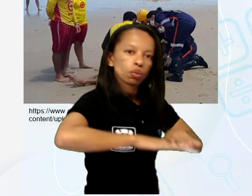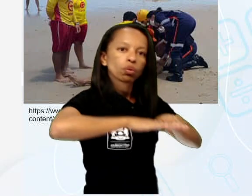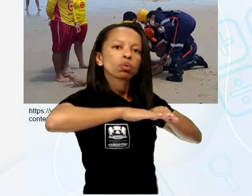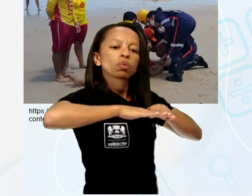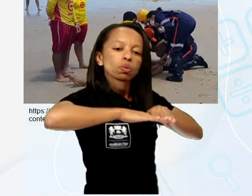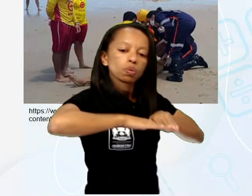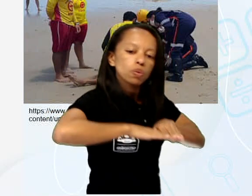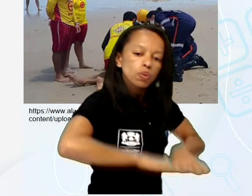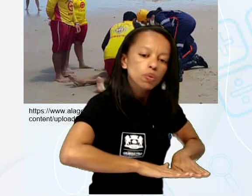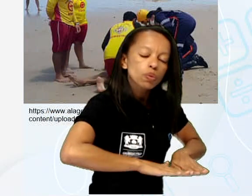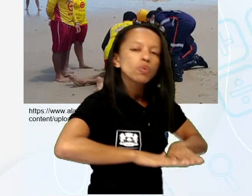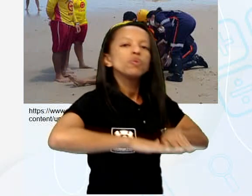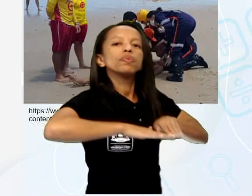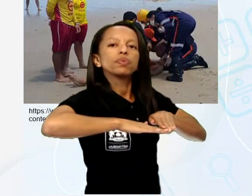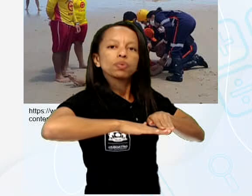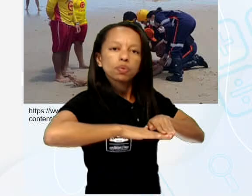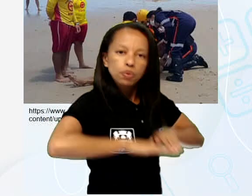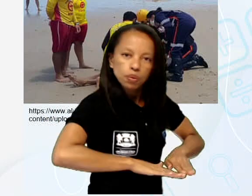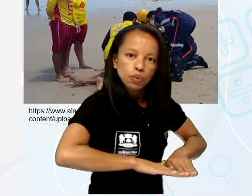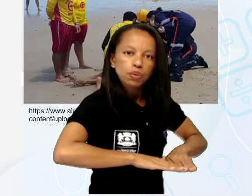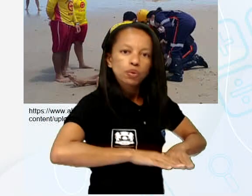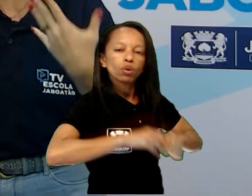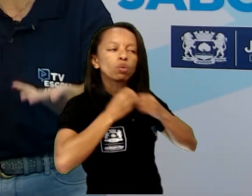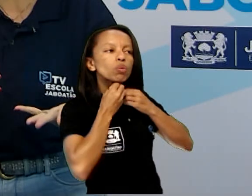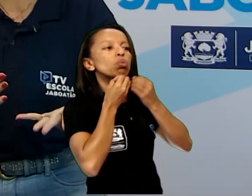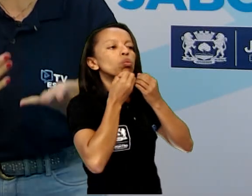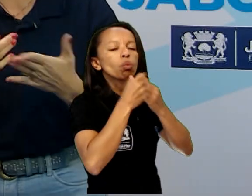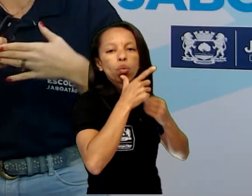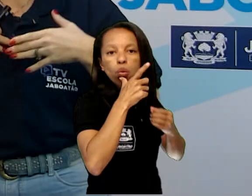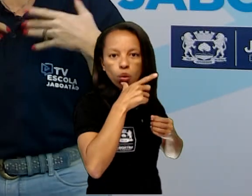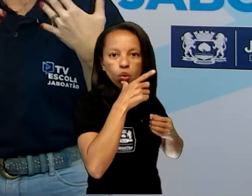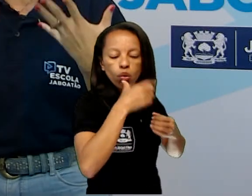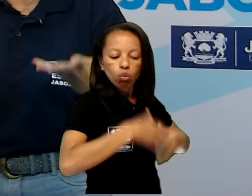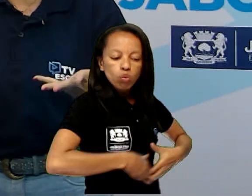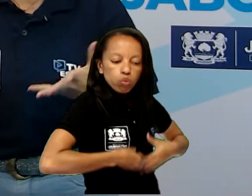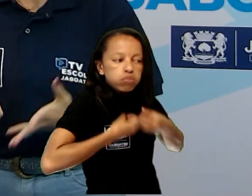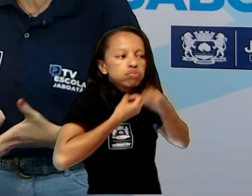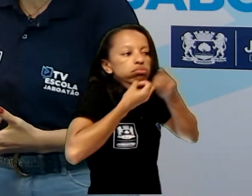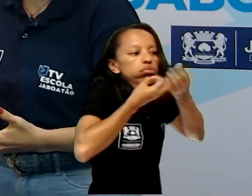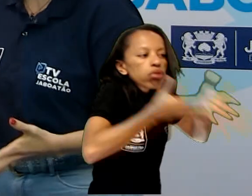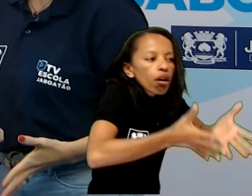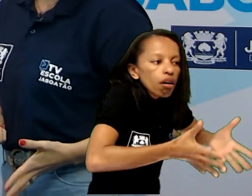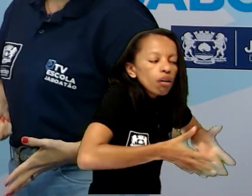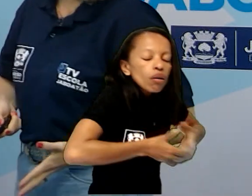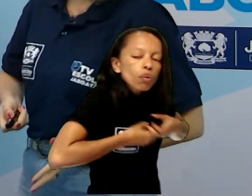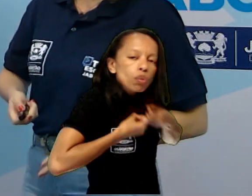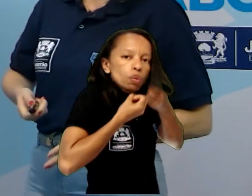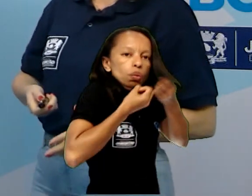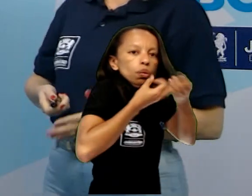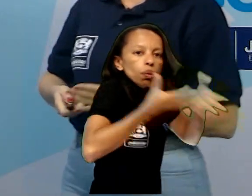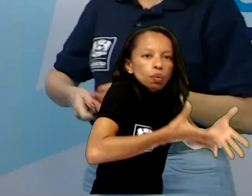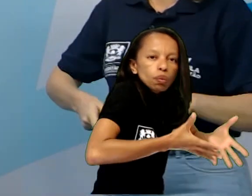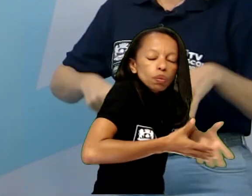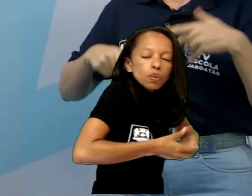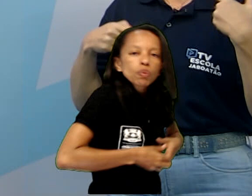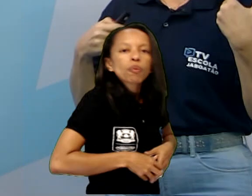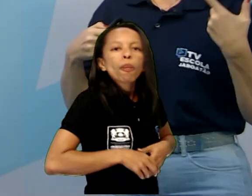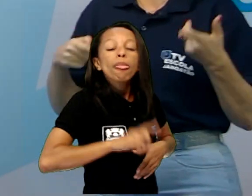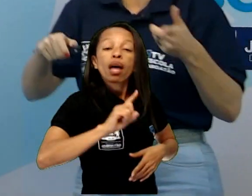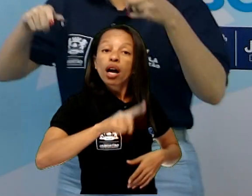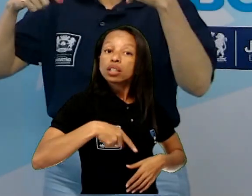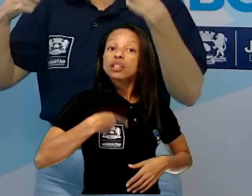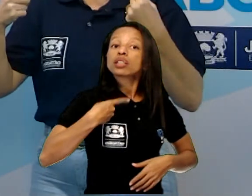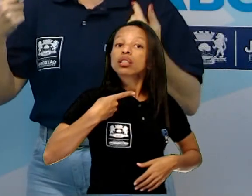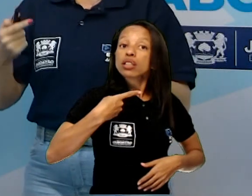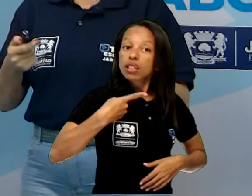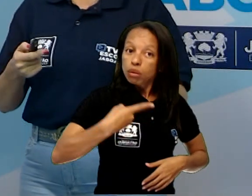e fazer essa pressão para que toda a água que esteja nela possa sair. Né? E